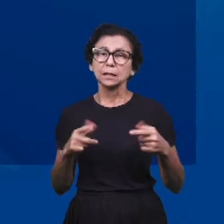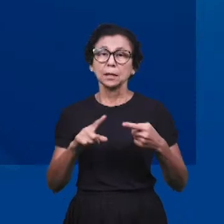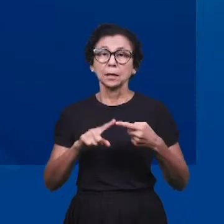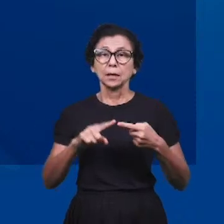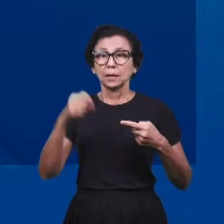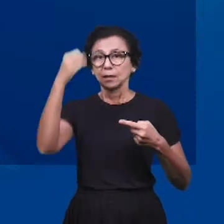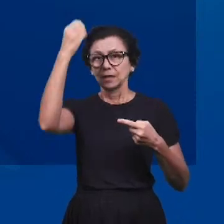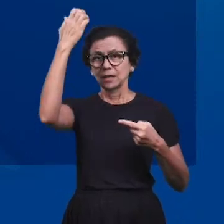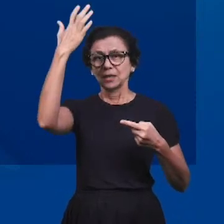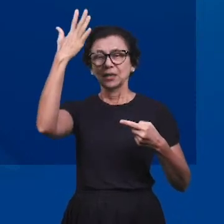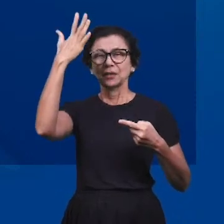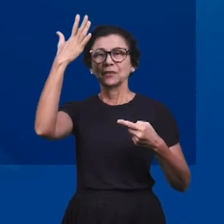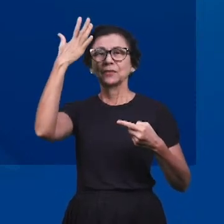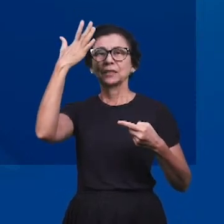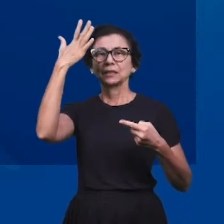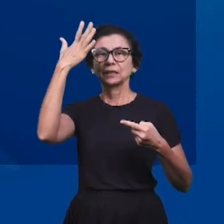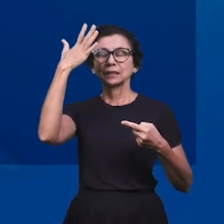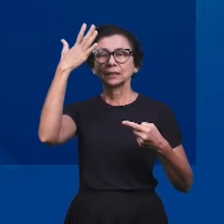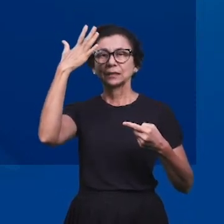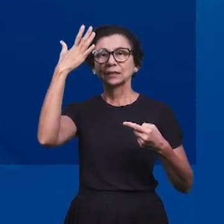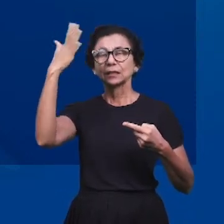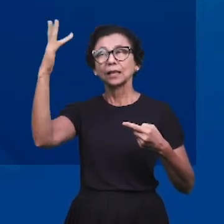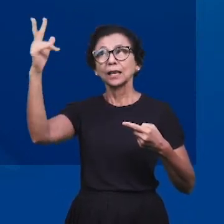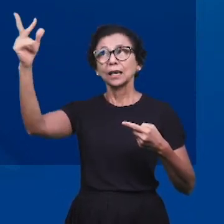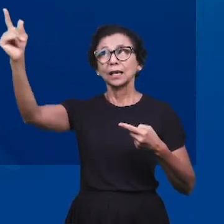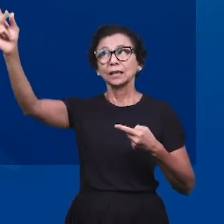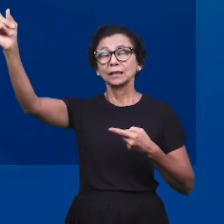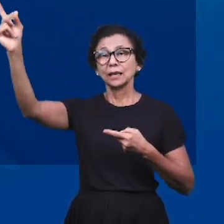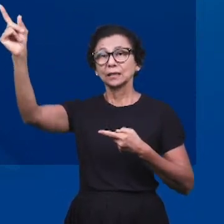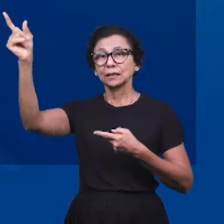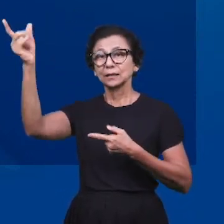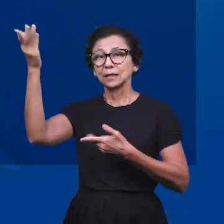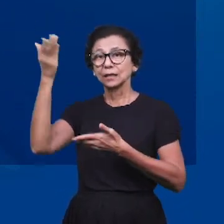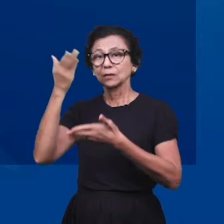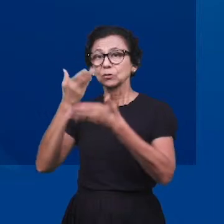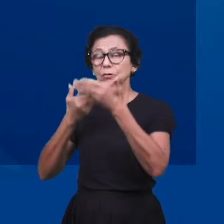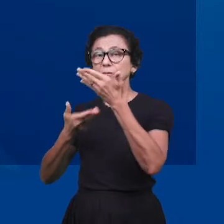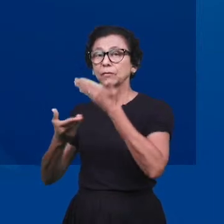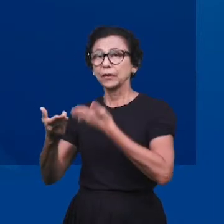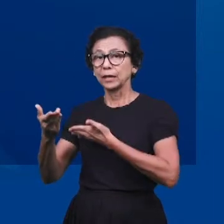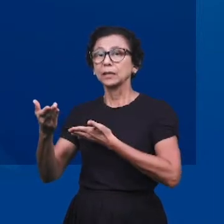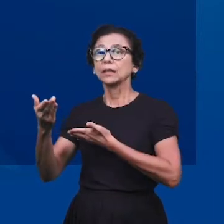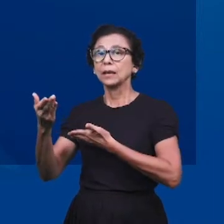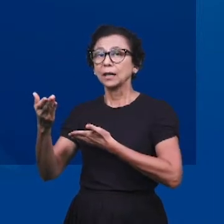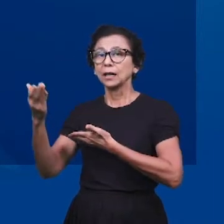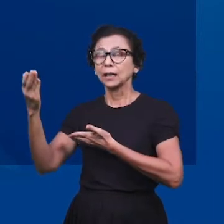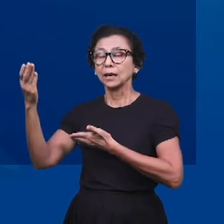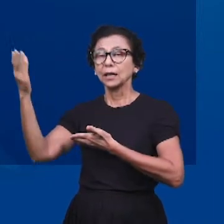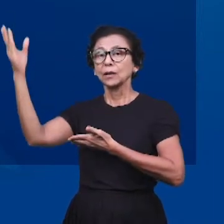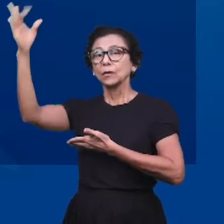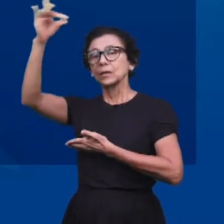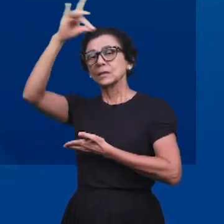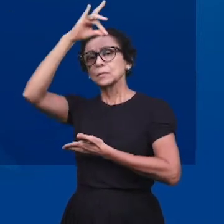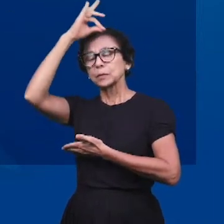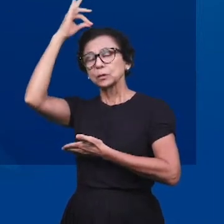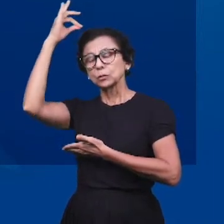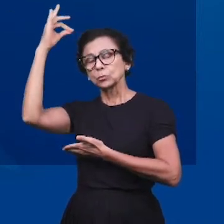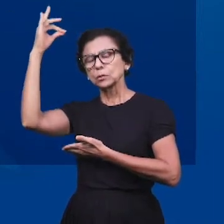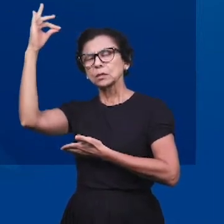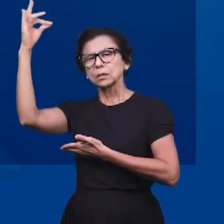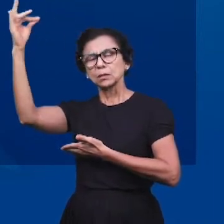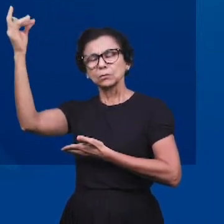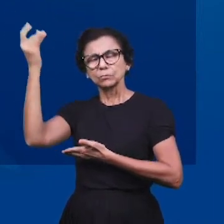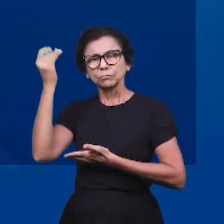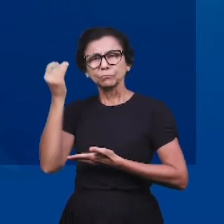revelação, ela vem da eternidade, ela é dada por Deus através do seu Espírito Santo para o homem, para falar